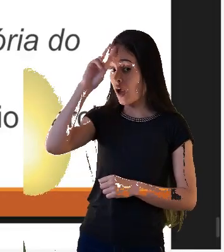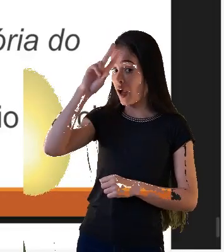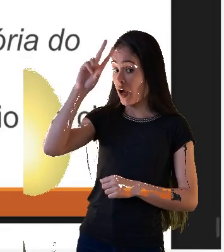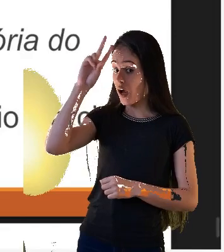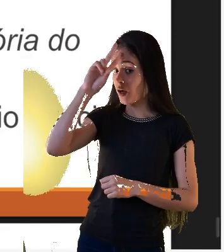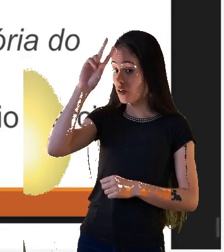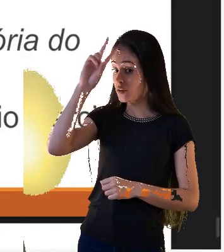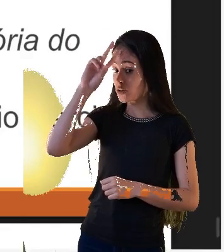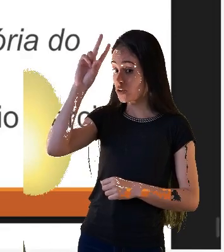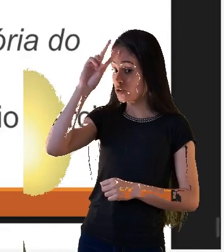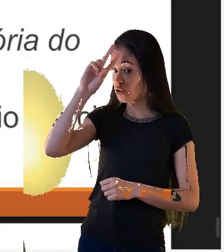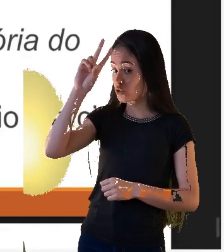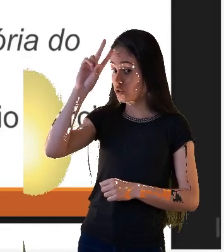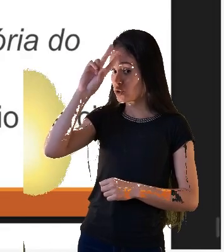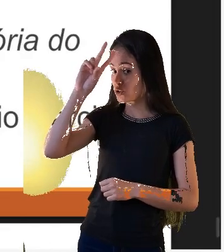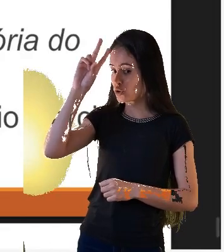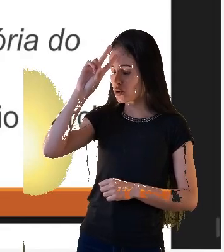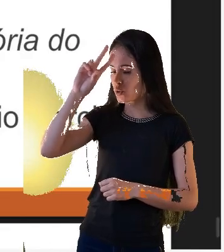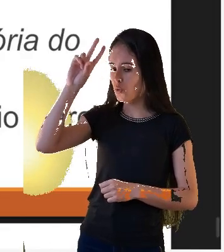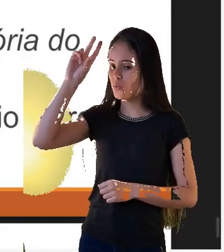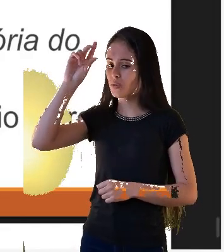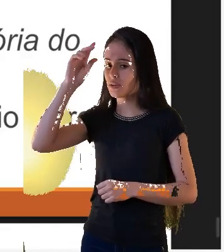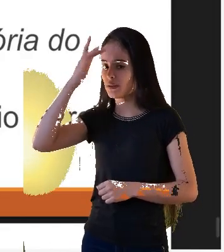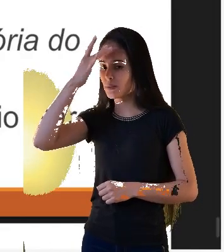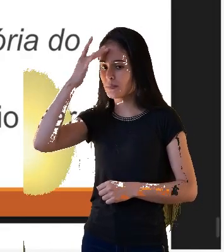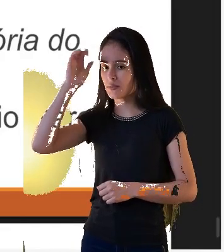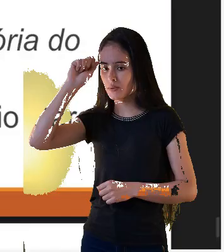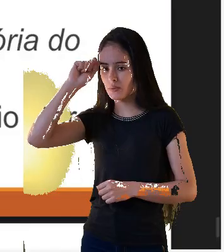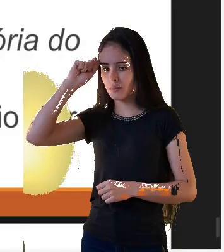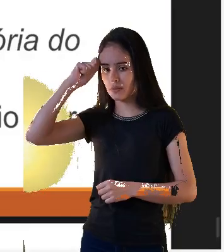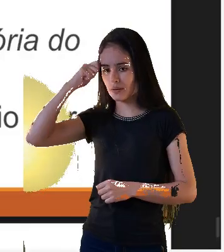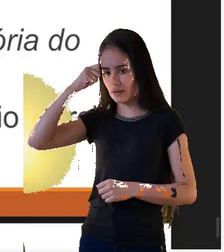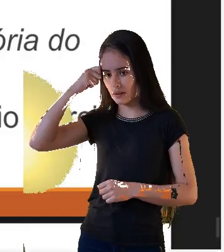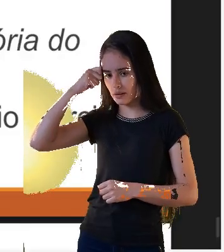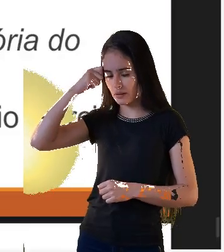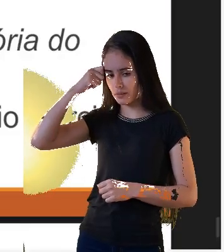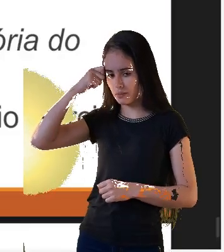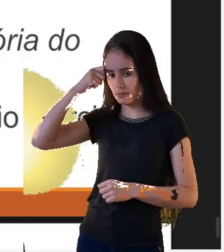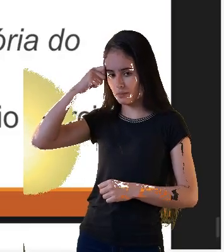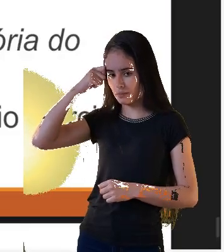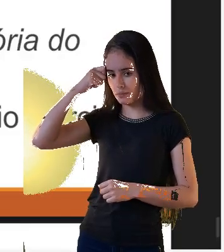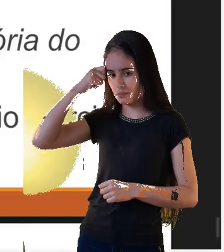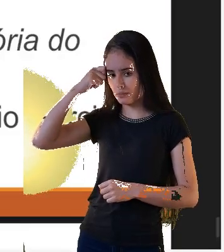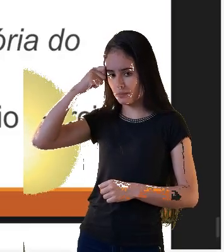Brasil. O que não existe é uma história do Brasil sem o negro, né?